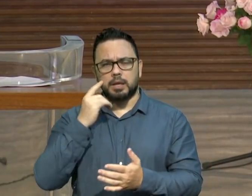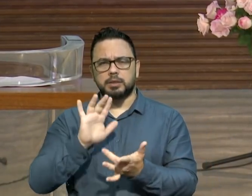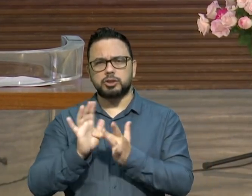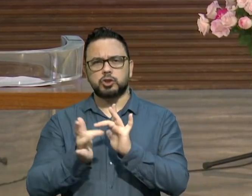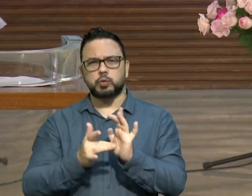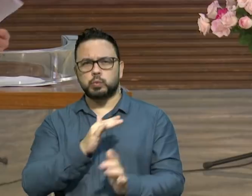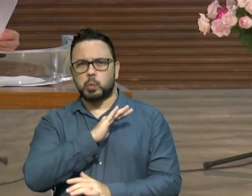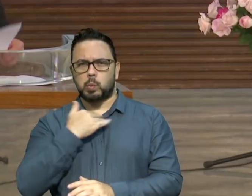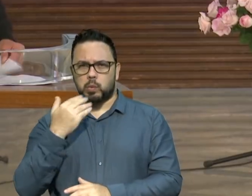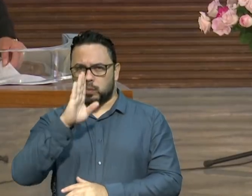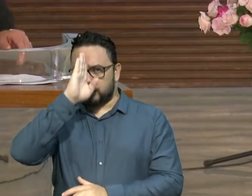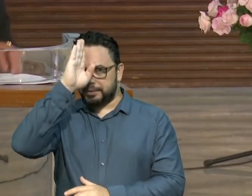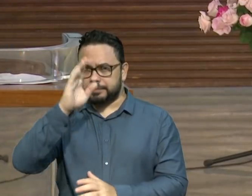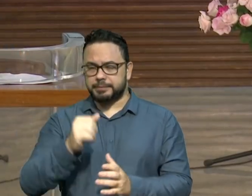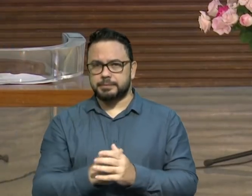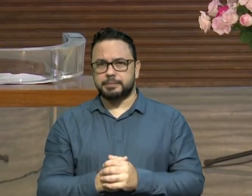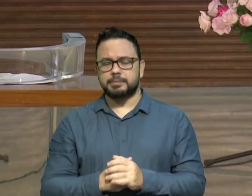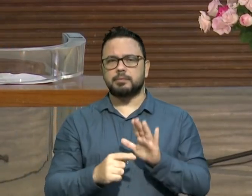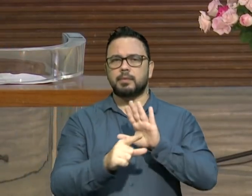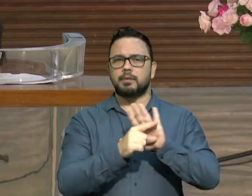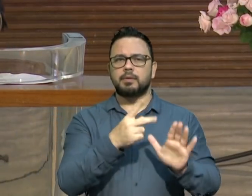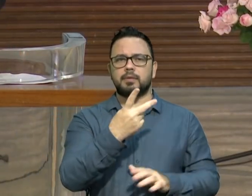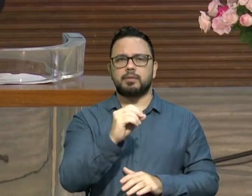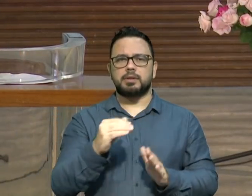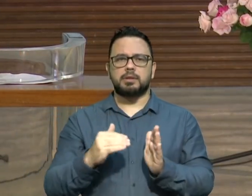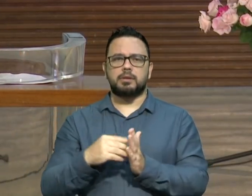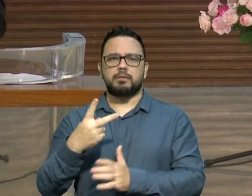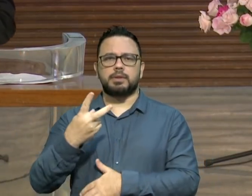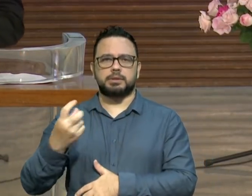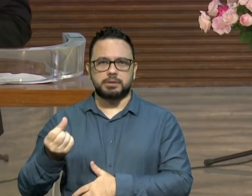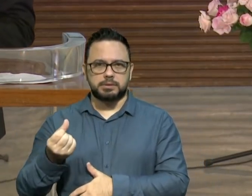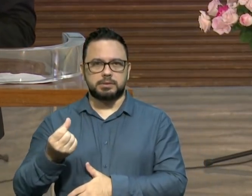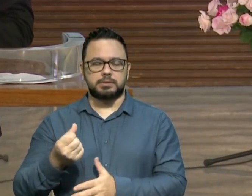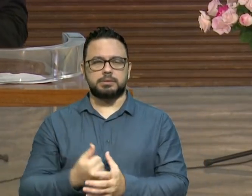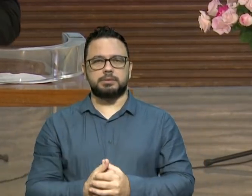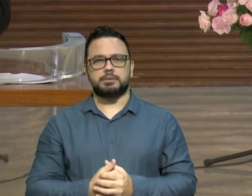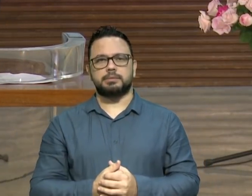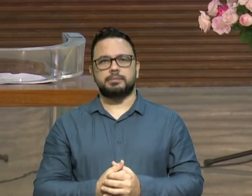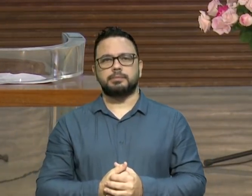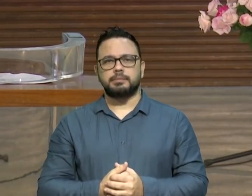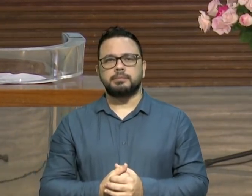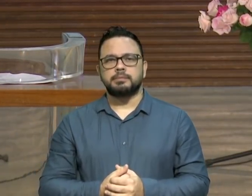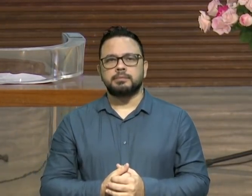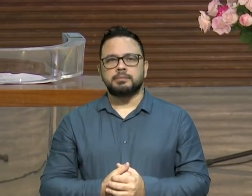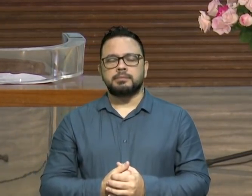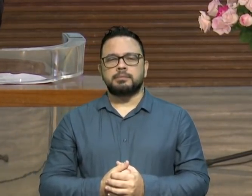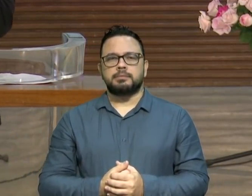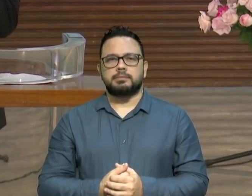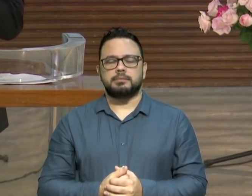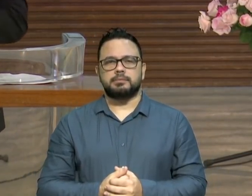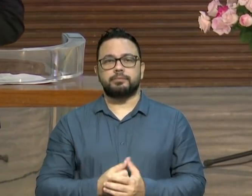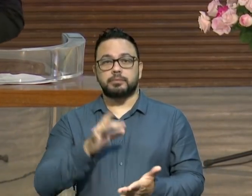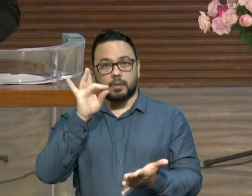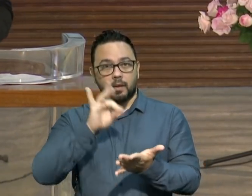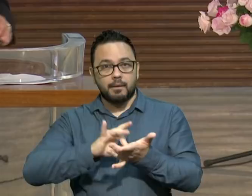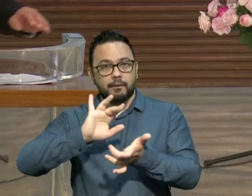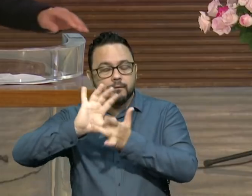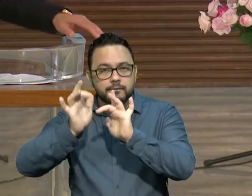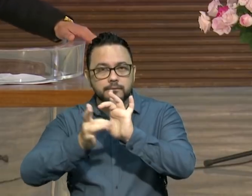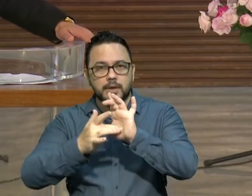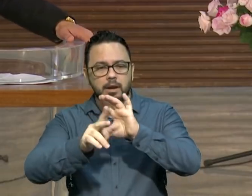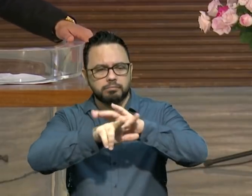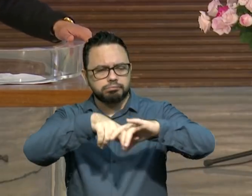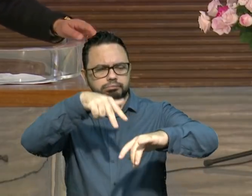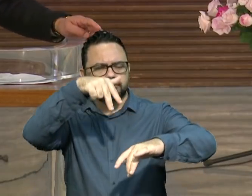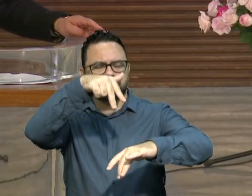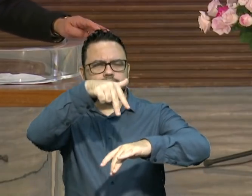verso 20 até o verso 26 diz assim Mas de fato Cristo o ressuscitou dentre os